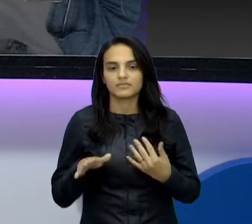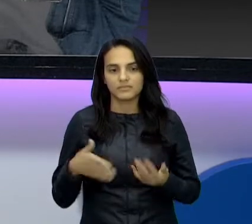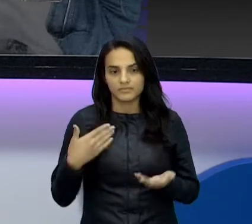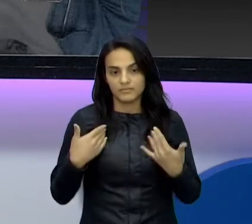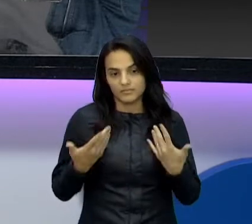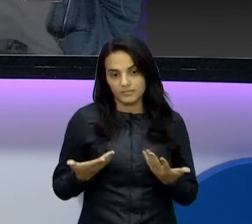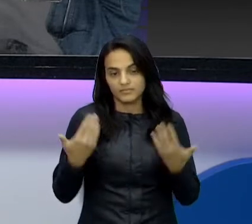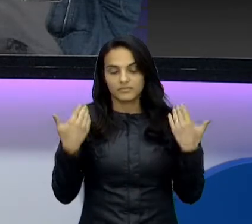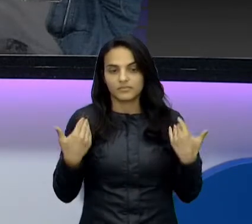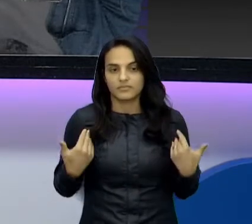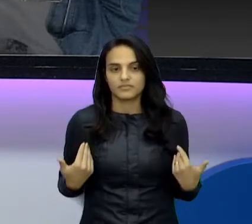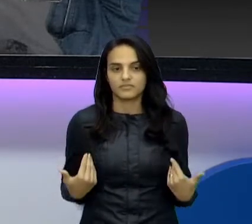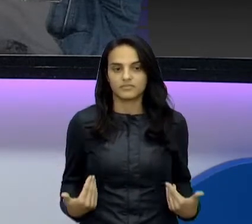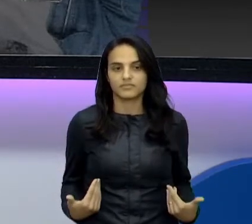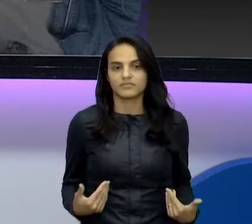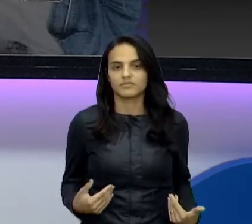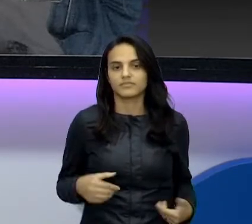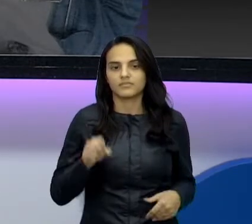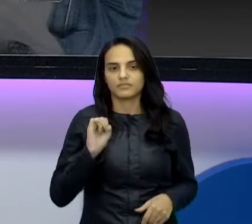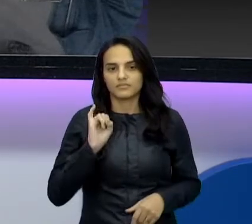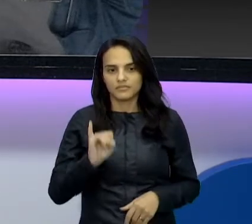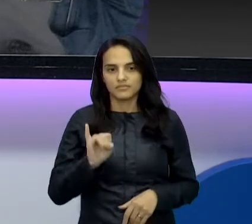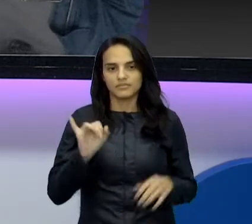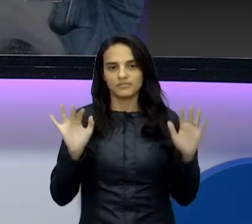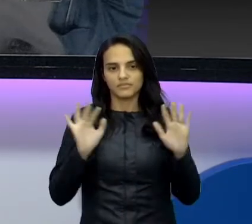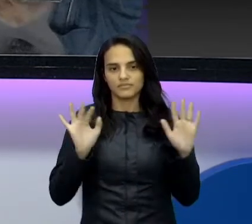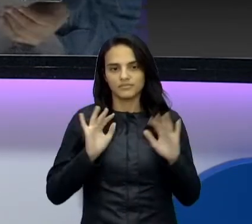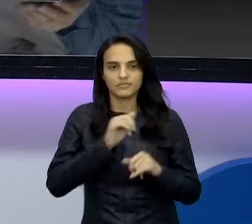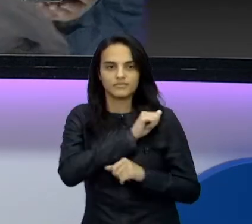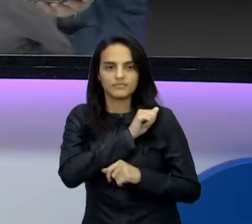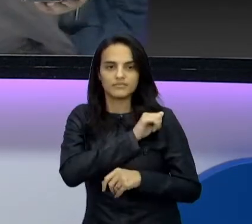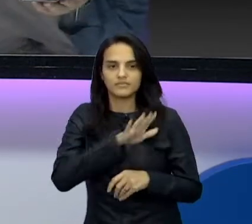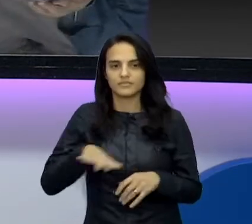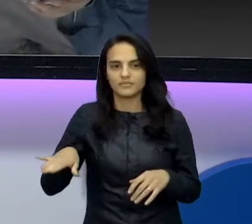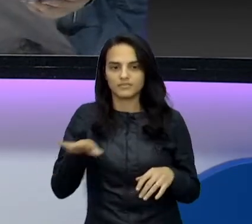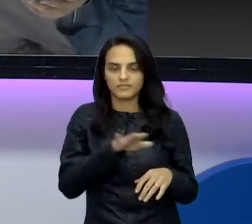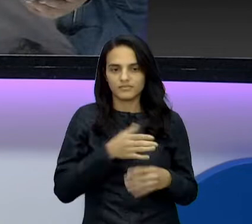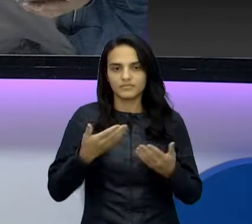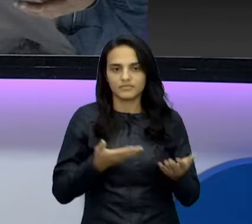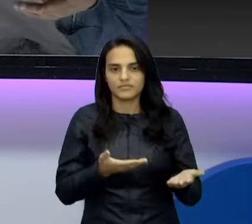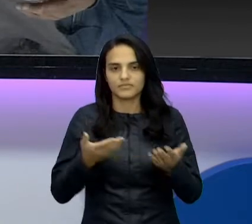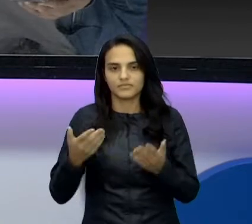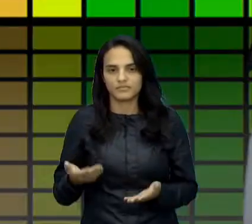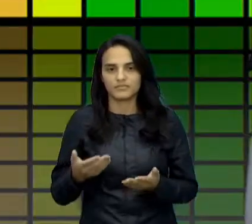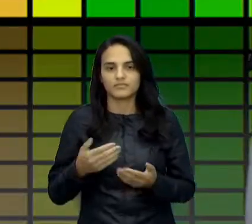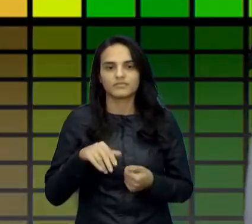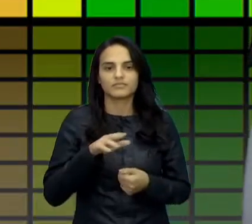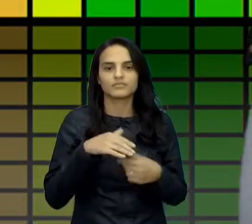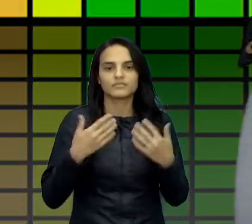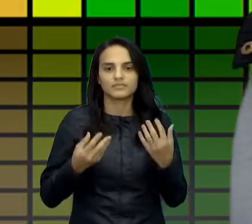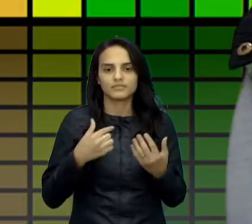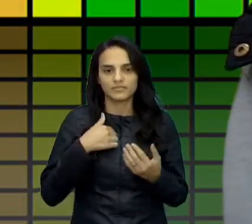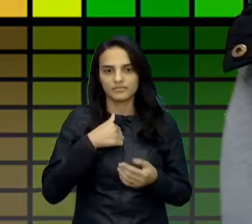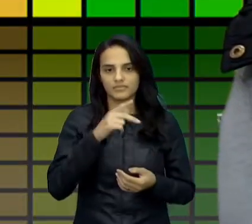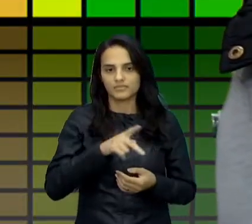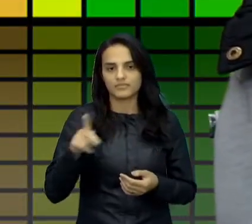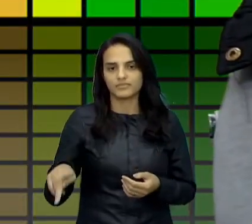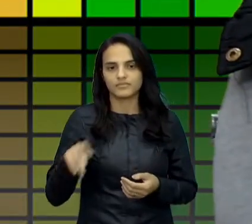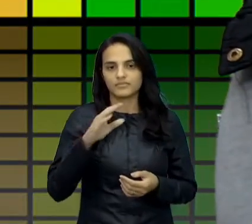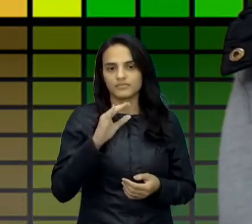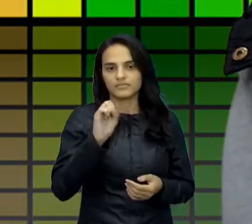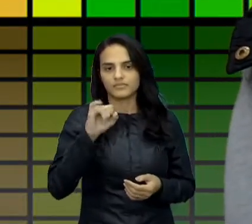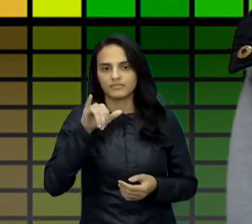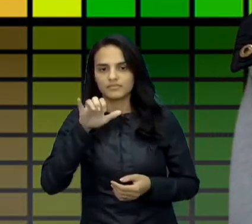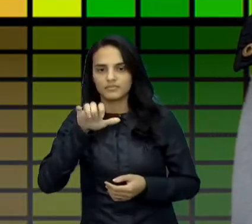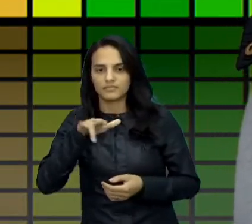está solto. Sim? Olá, estudantes e todos que nos acompanham, tudo bem com vocês? Como ela mencionou, sou a professora Silene